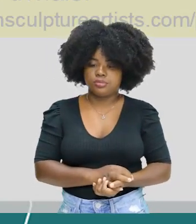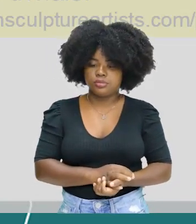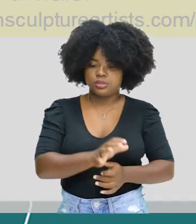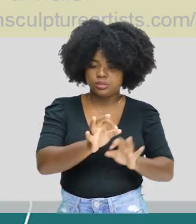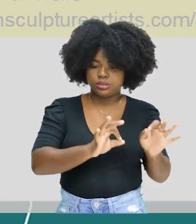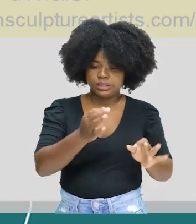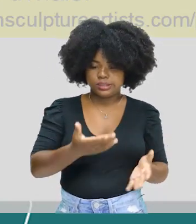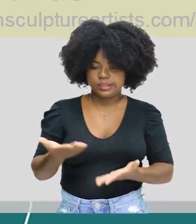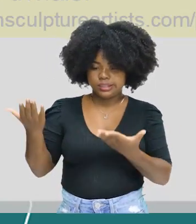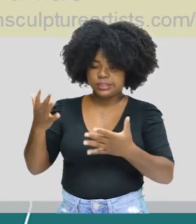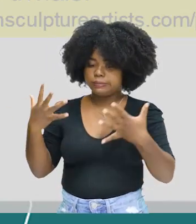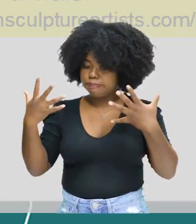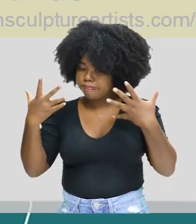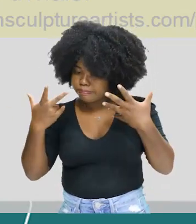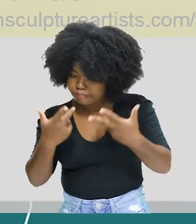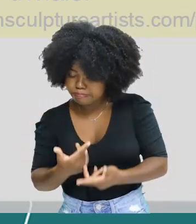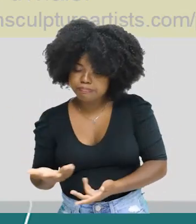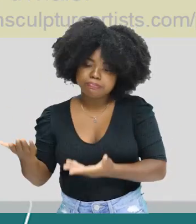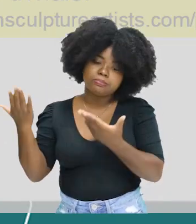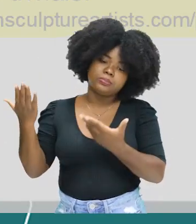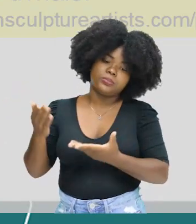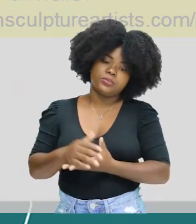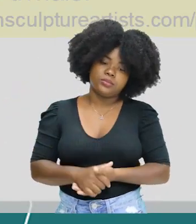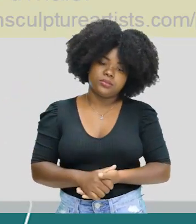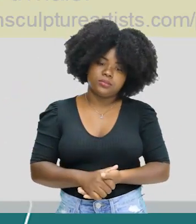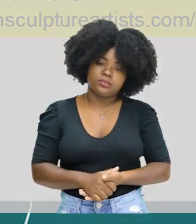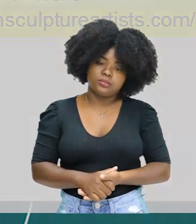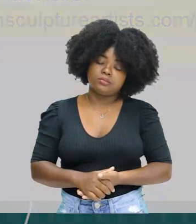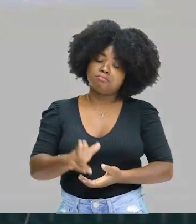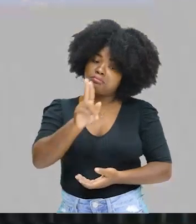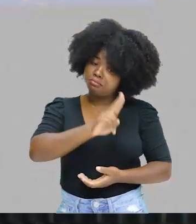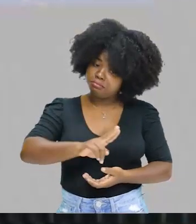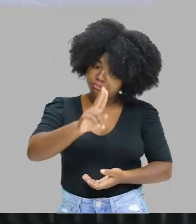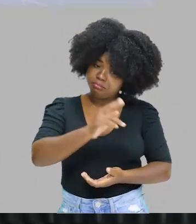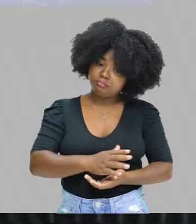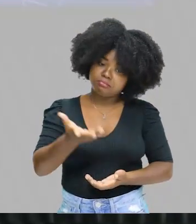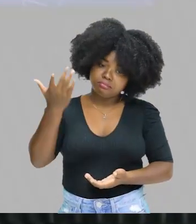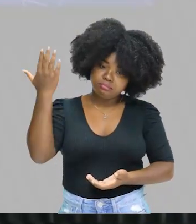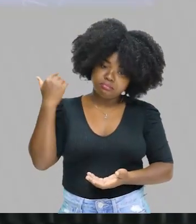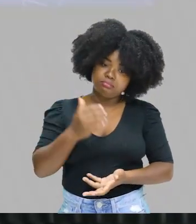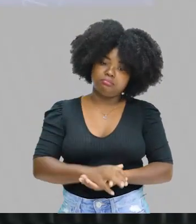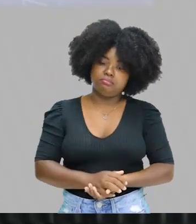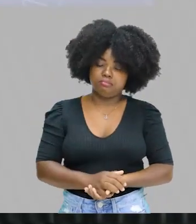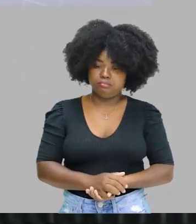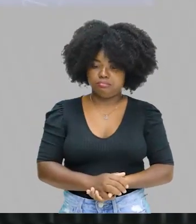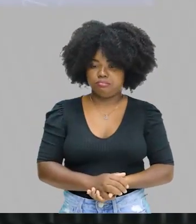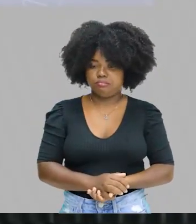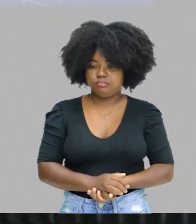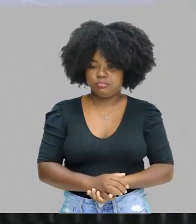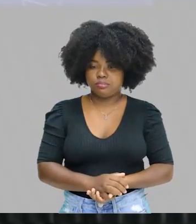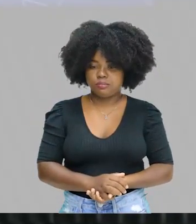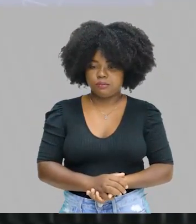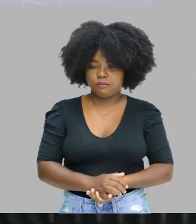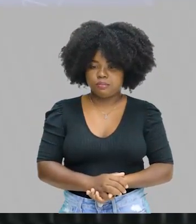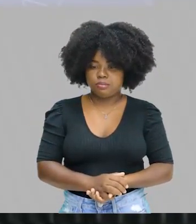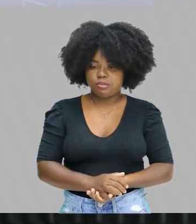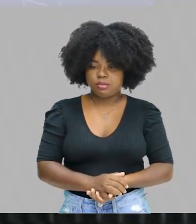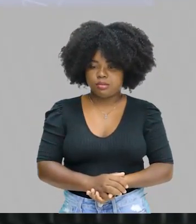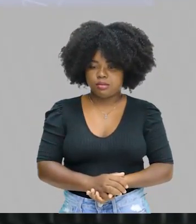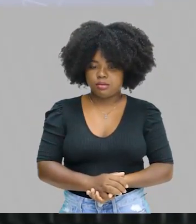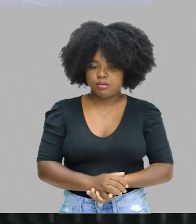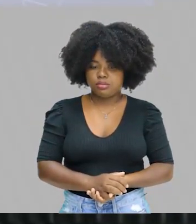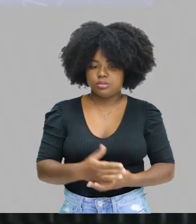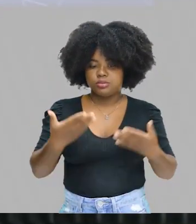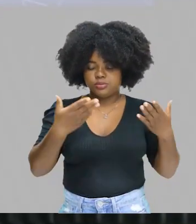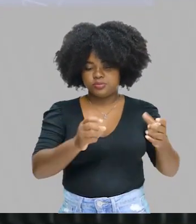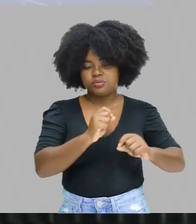fazer esculturas fabulosas. Né? Já era muito utilizado no Extremo Oriente, desde a Idade Média, a nossa Idade Média, E os trabalhos podem